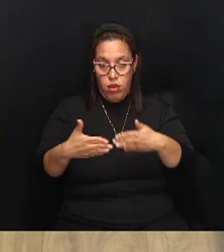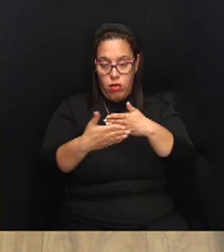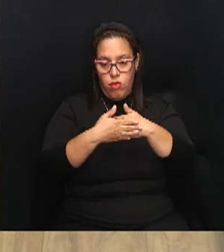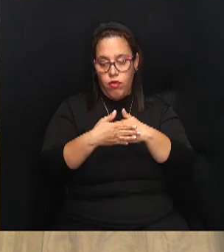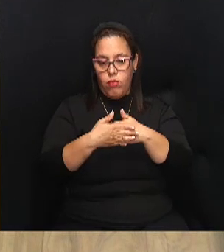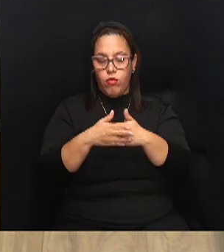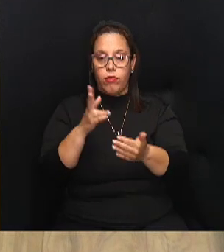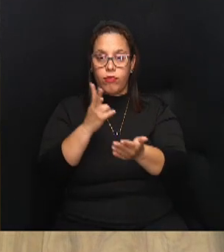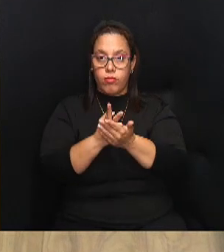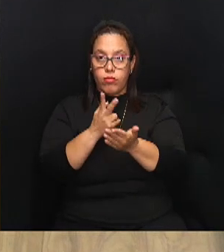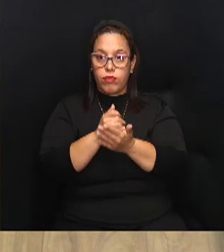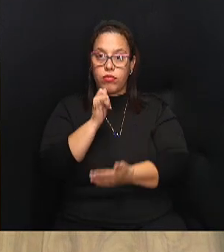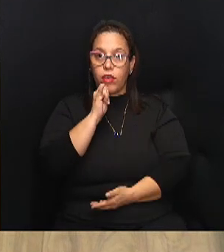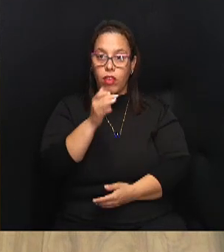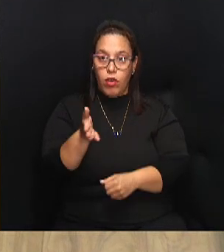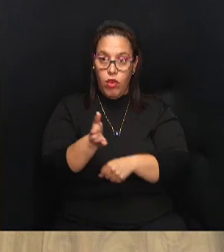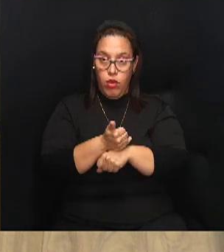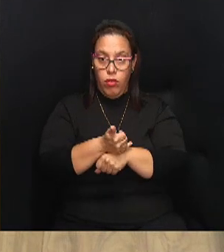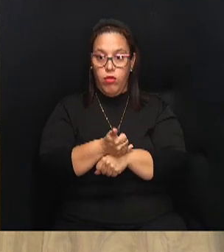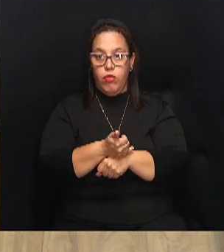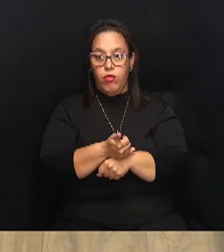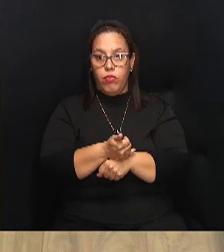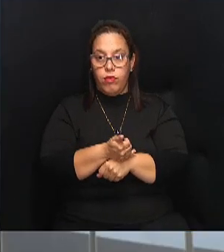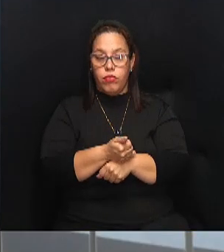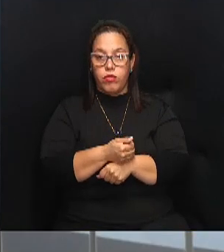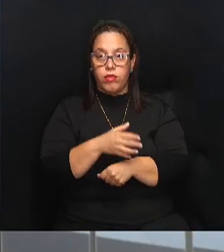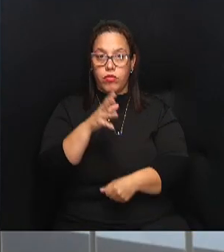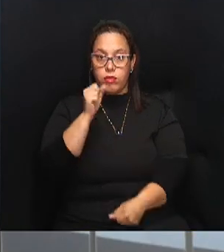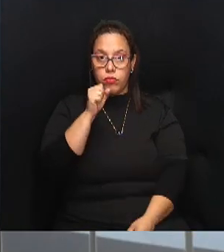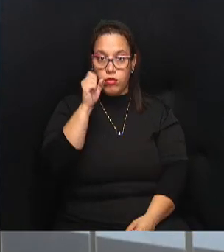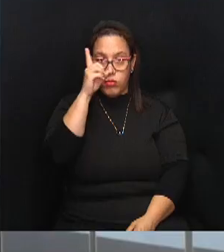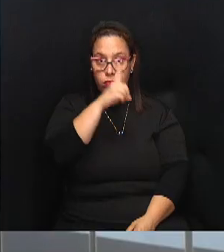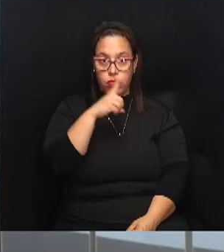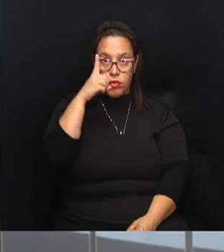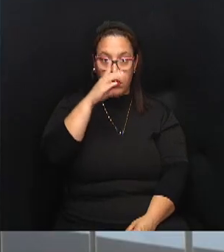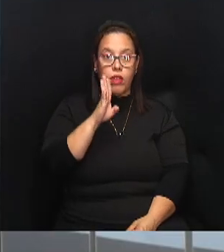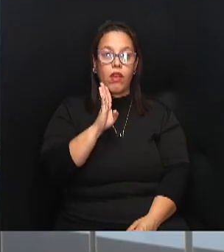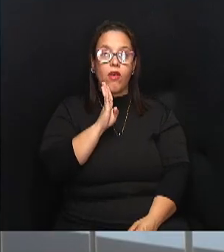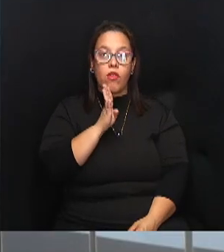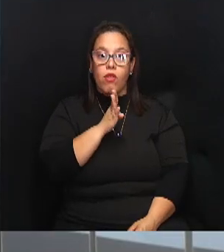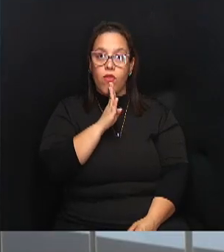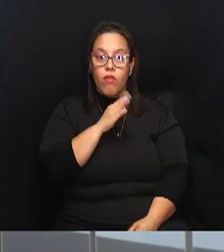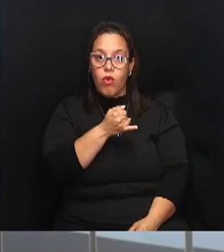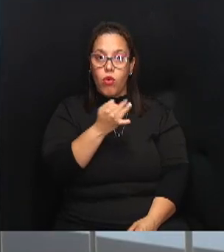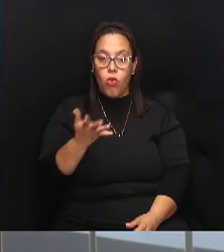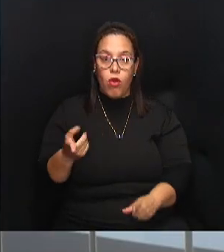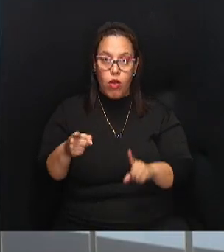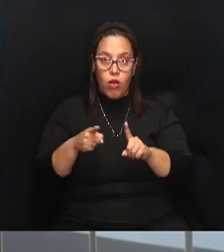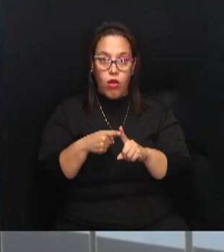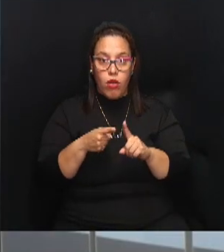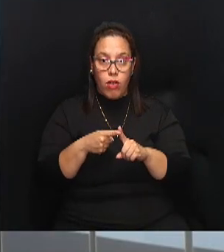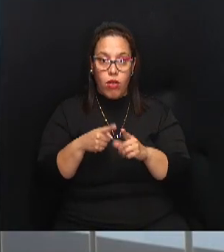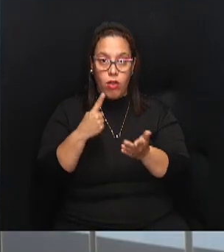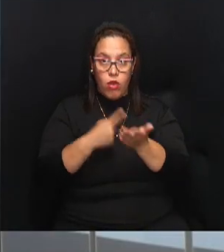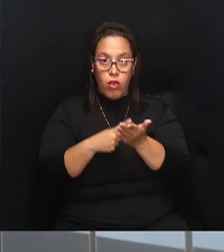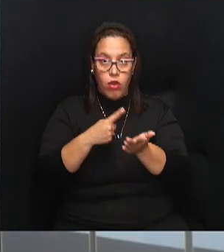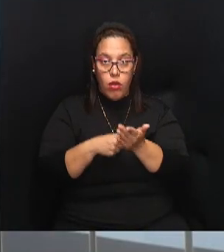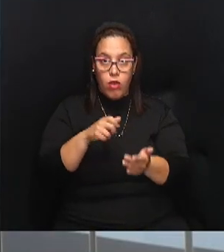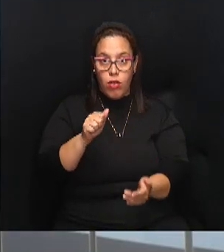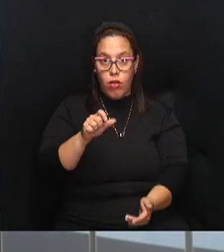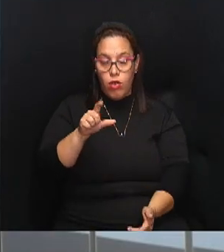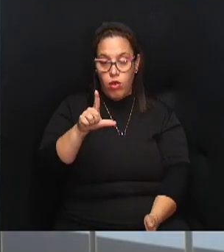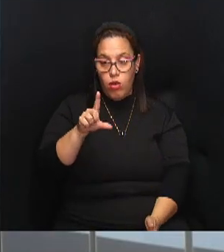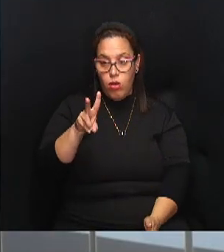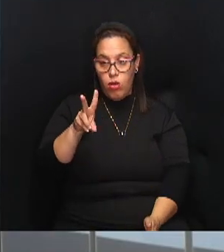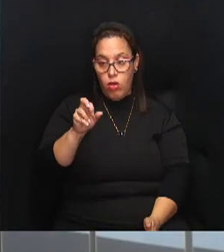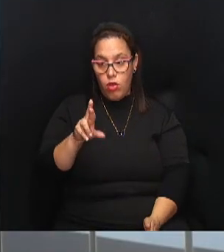é sempre avisado antes. Esse final de semana vai ter Operação Bar. Qual que é o objetivo? Que todo mundo cumpra o alvará. Que